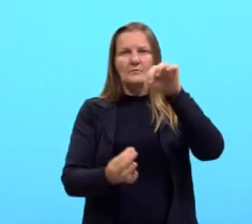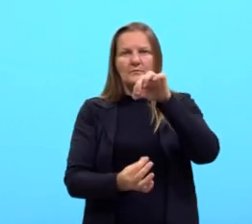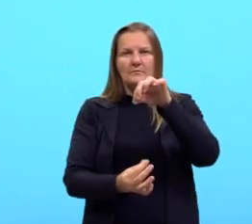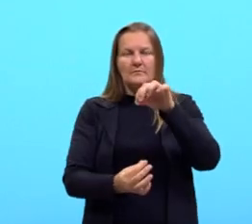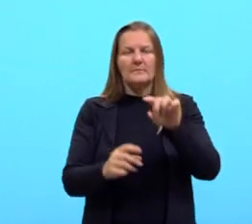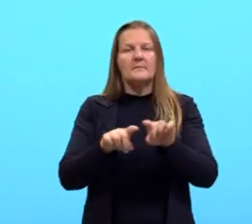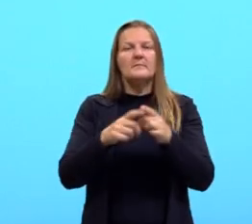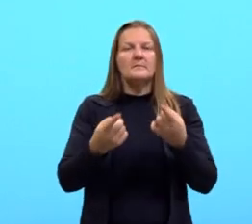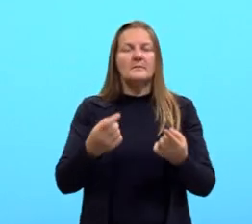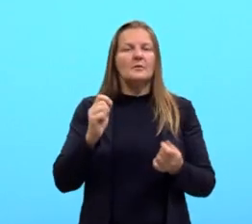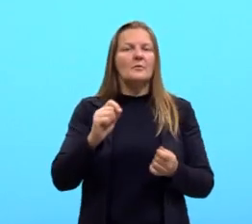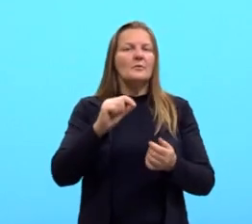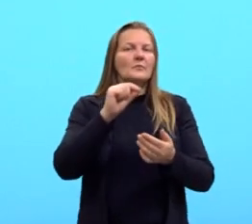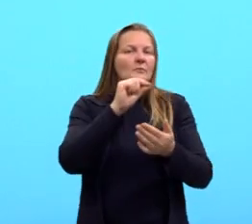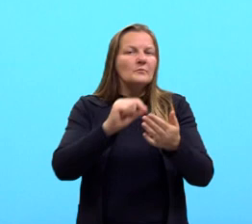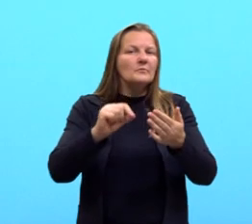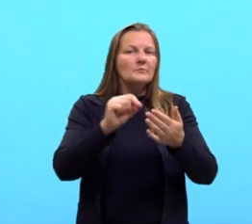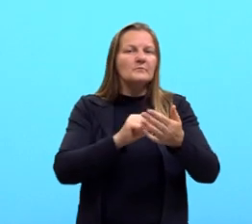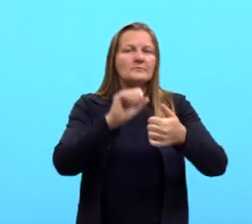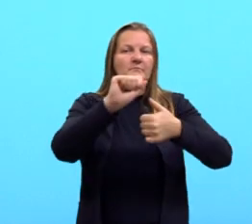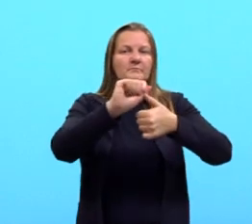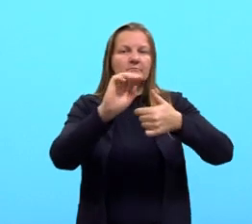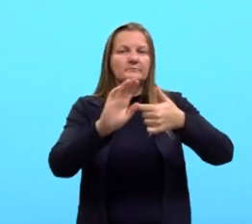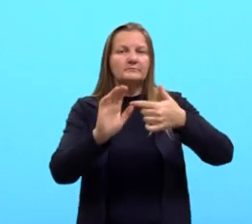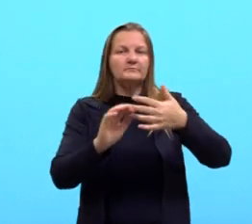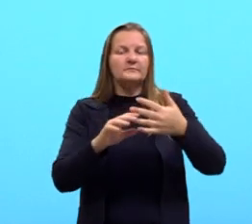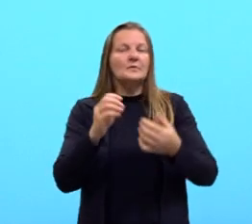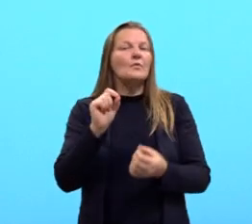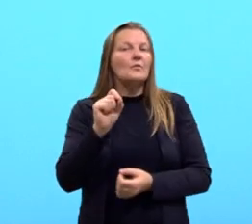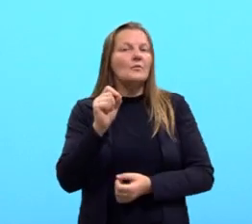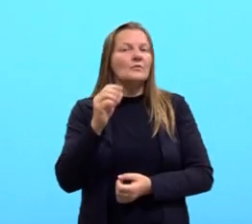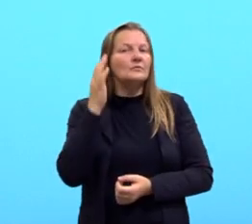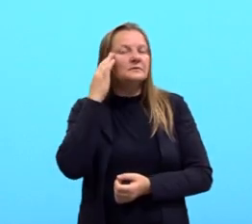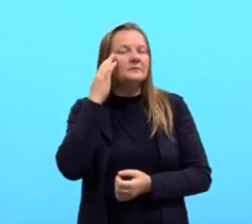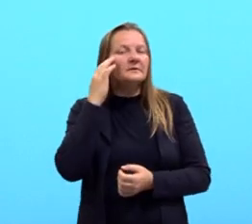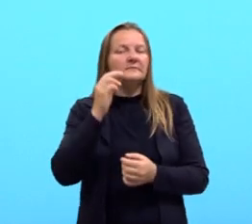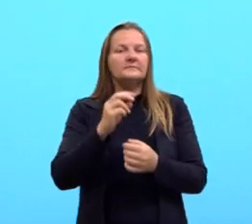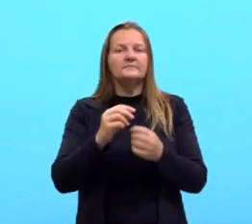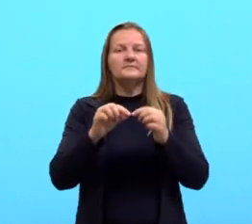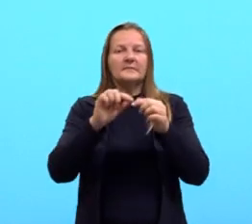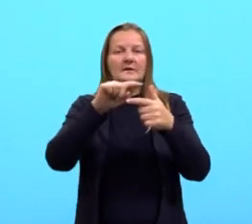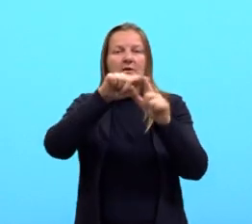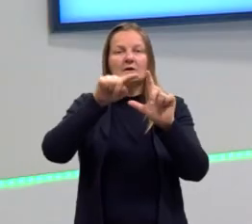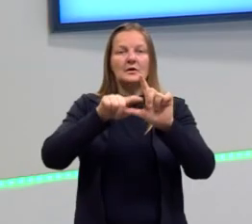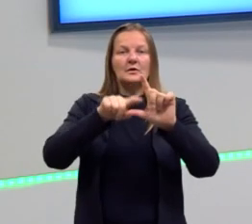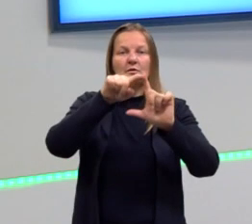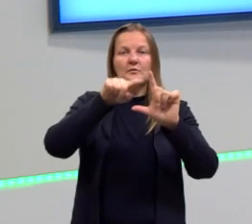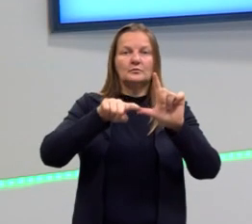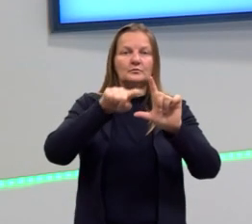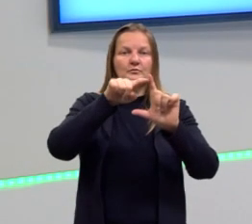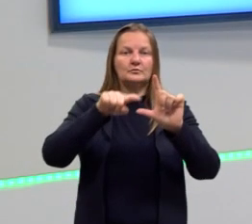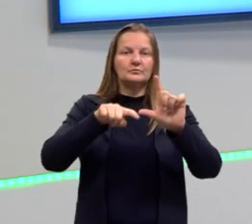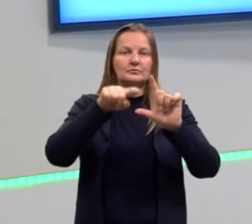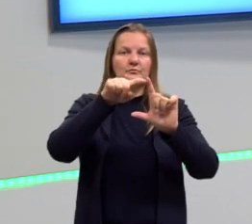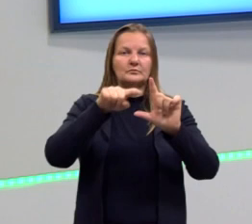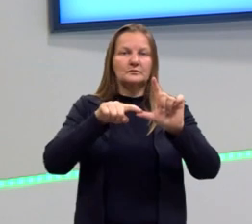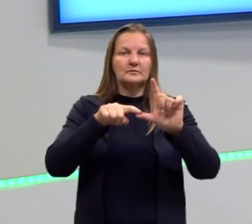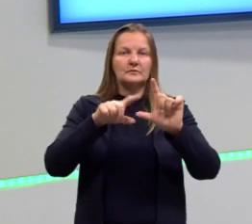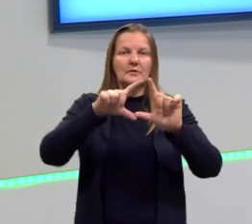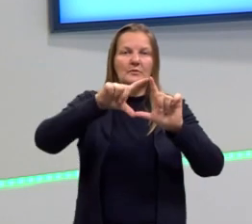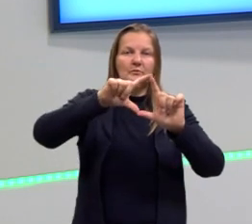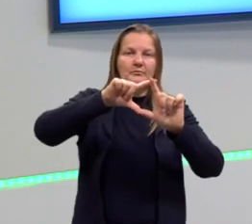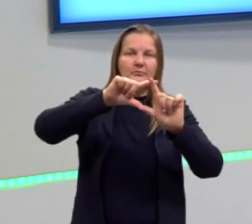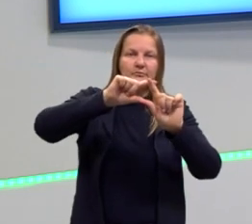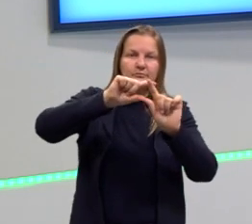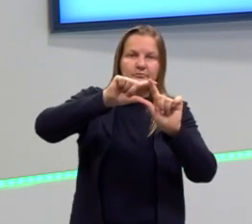mas para marcarmos alternativas nós precisamos saber qual foi a amplitude feita e buscamos então a menor